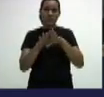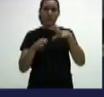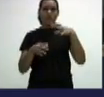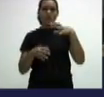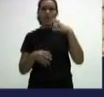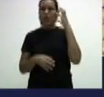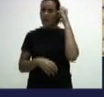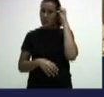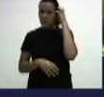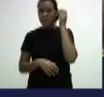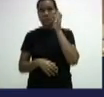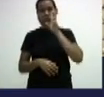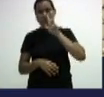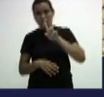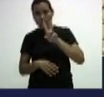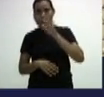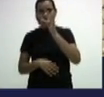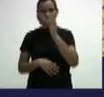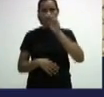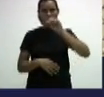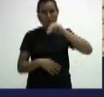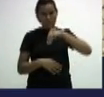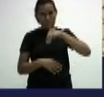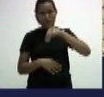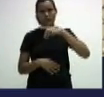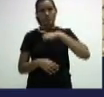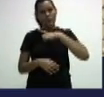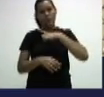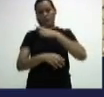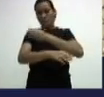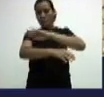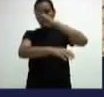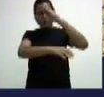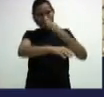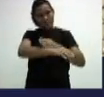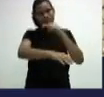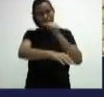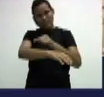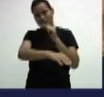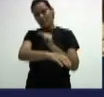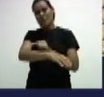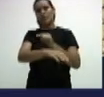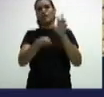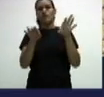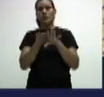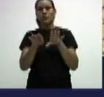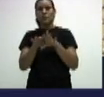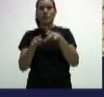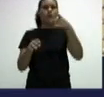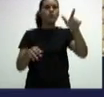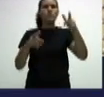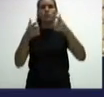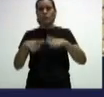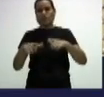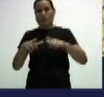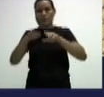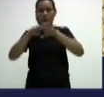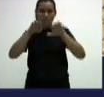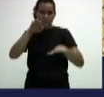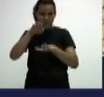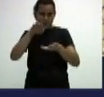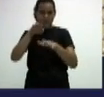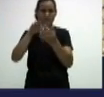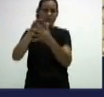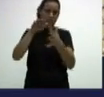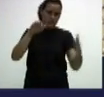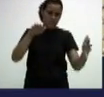rádio, a Visão FM, ela tem uma abrangência, pega em todos os bairros Cota, né? E algumas partes da Baixada, mas algumas, porque é